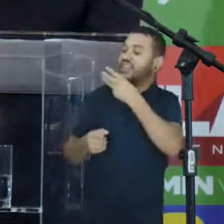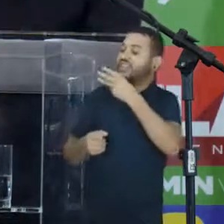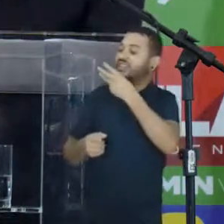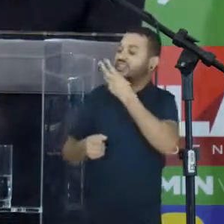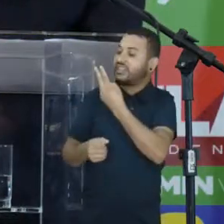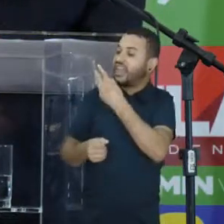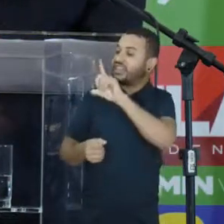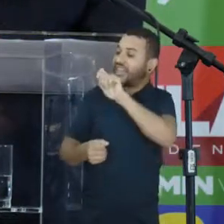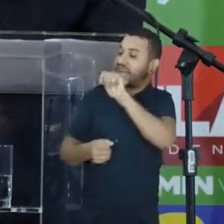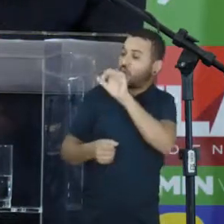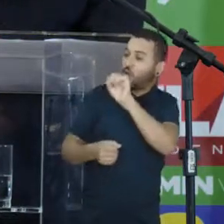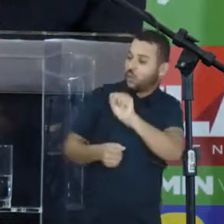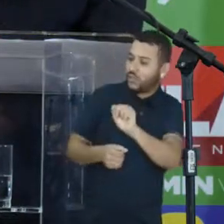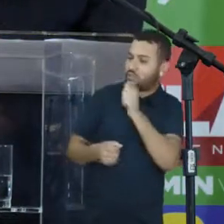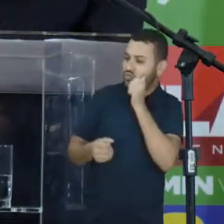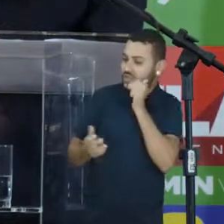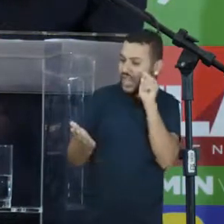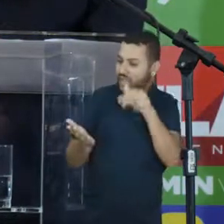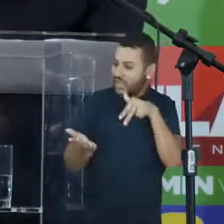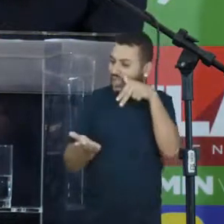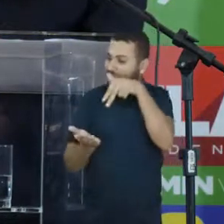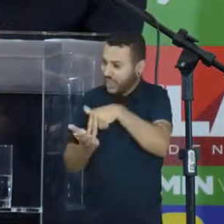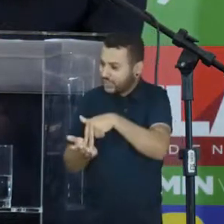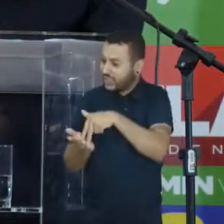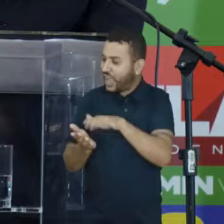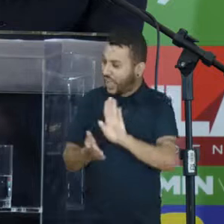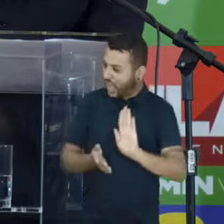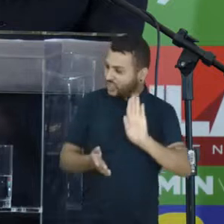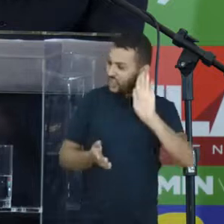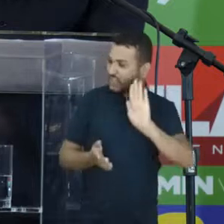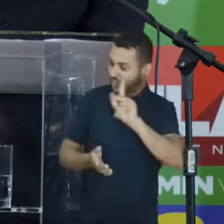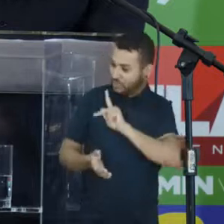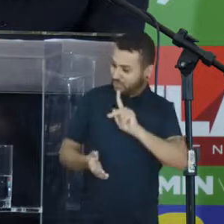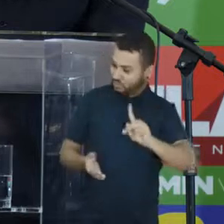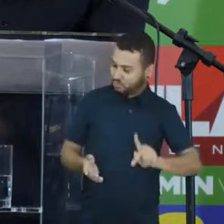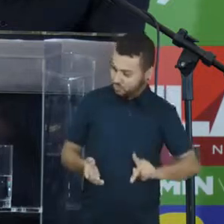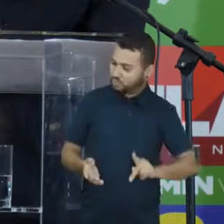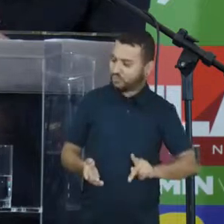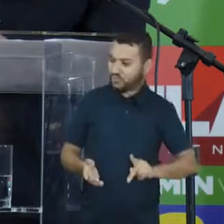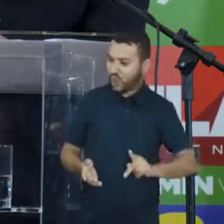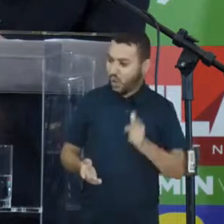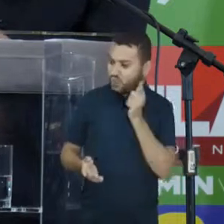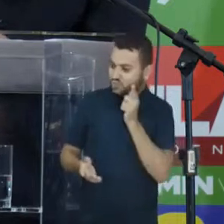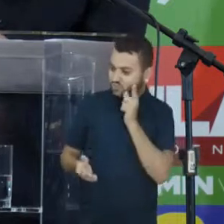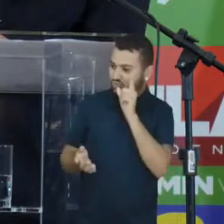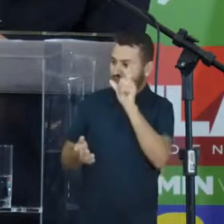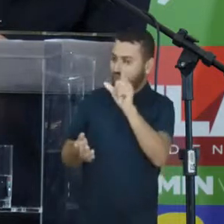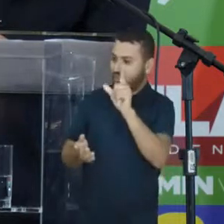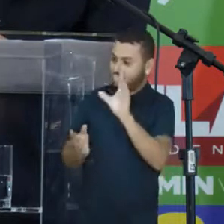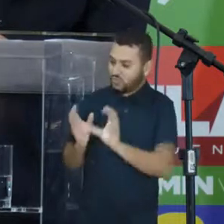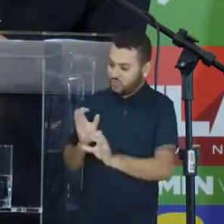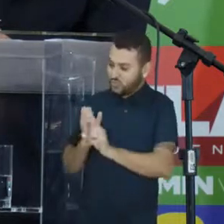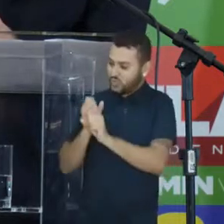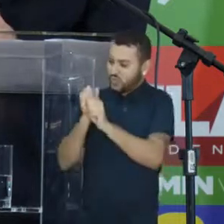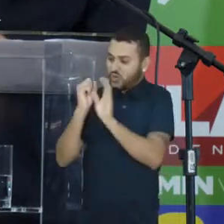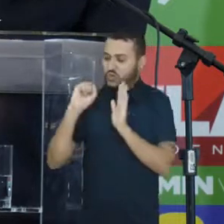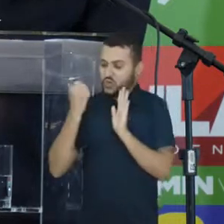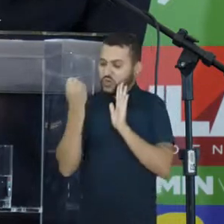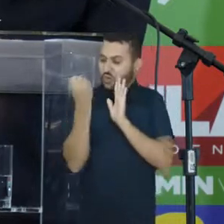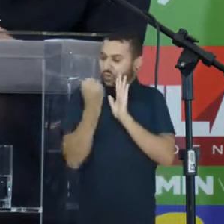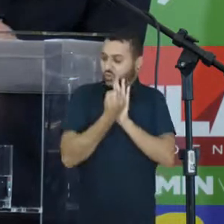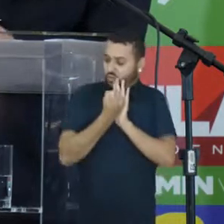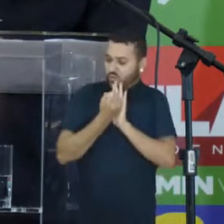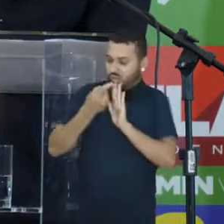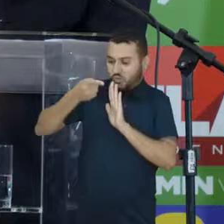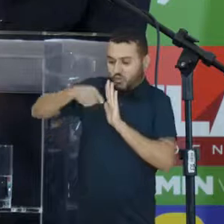como candidata a presidente da República, e tivesse a marca tão profunda da